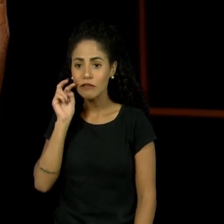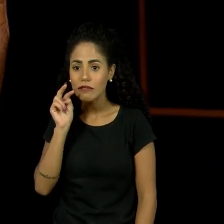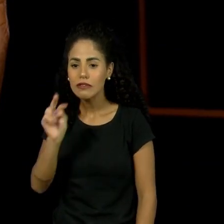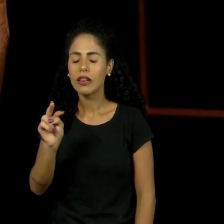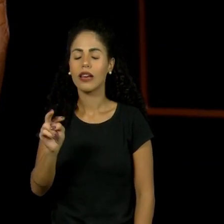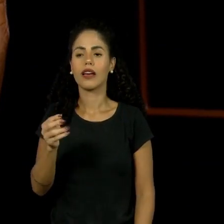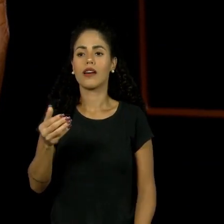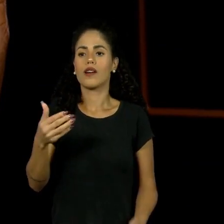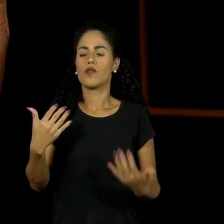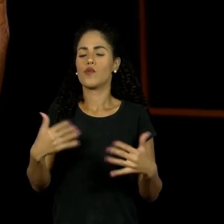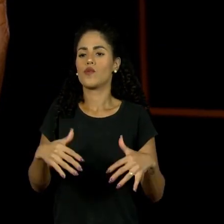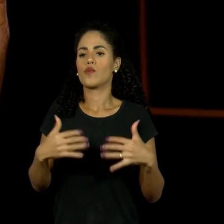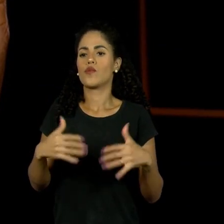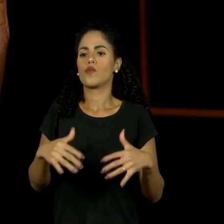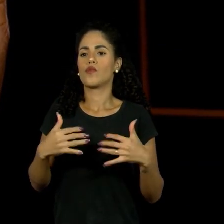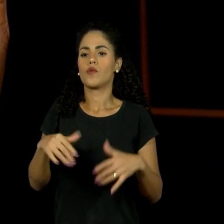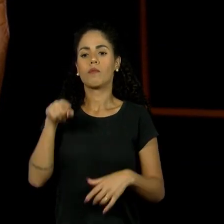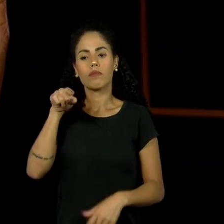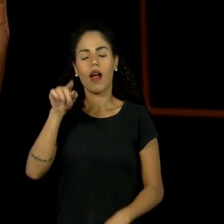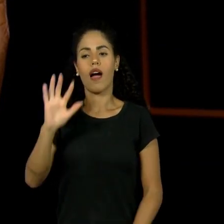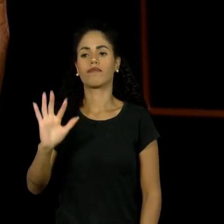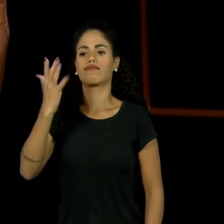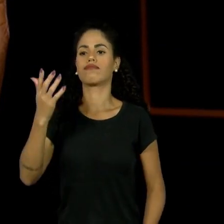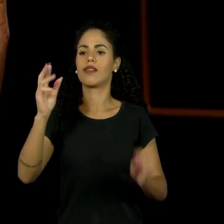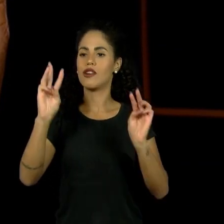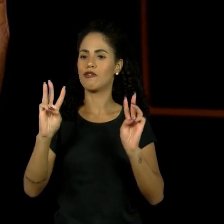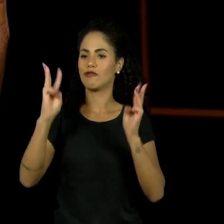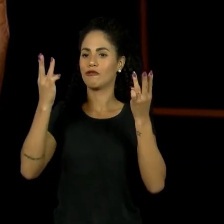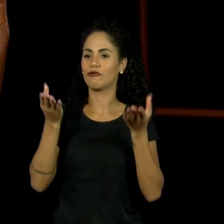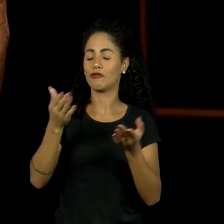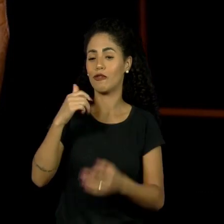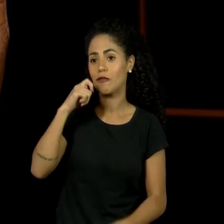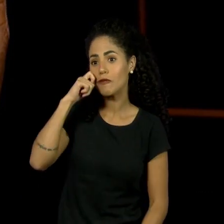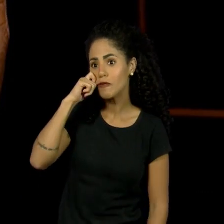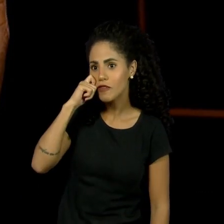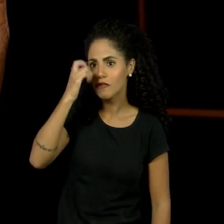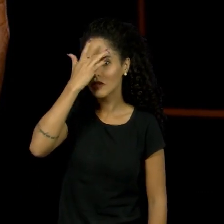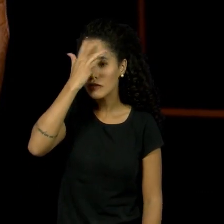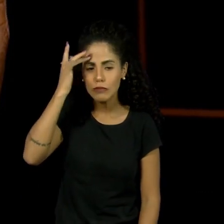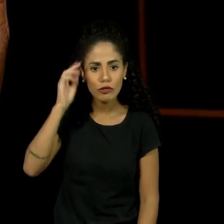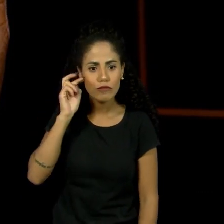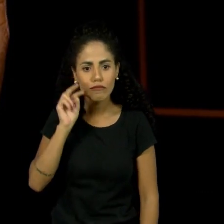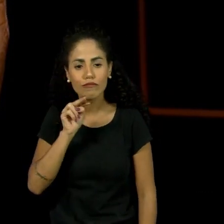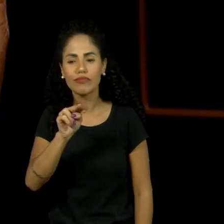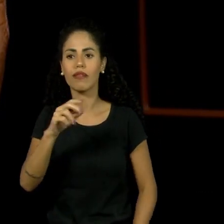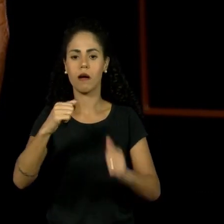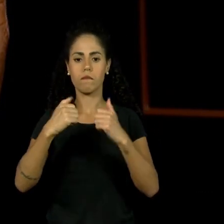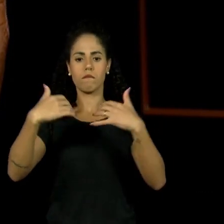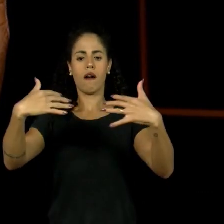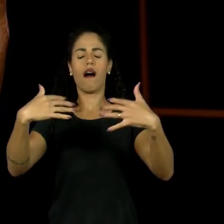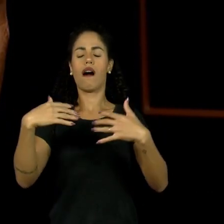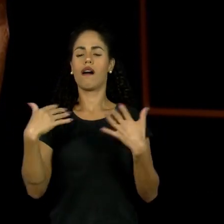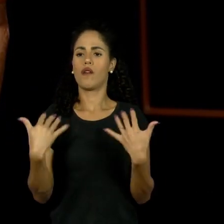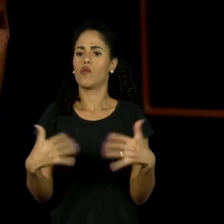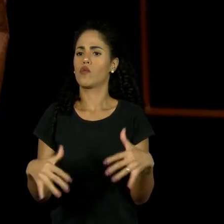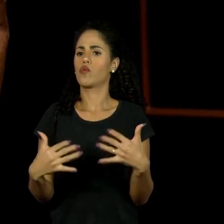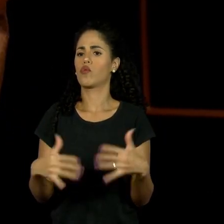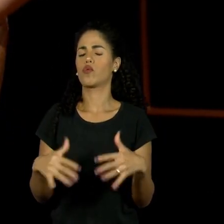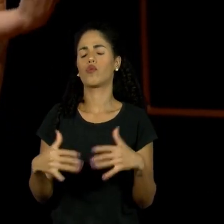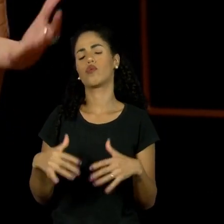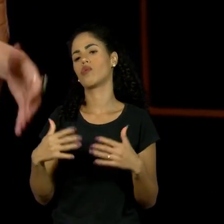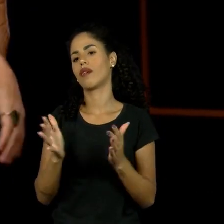esse espaço para que ela aconteça ali, ao vivo, né, com as pessoas, e a gente vai junto, né, aquele drama